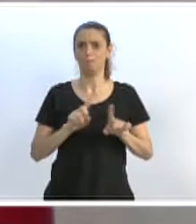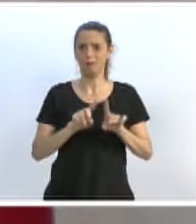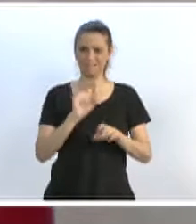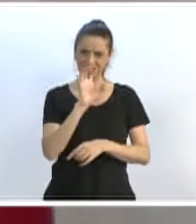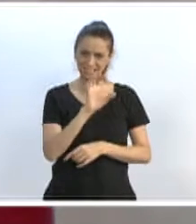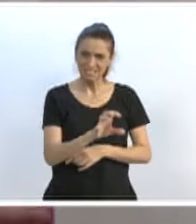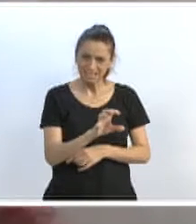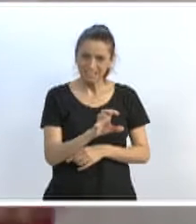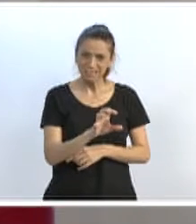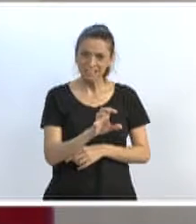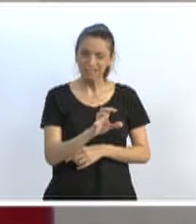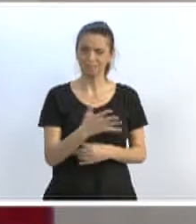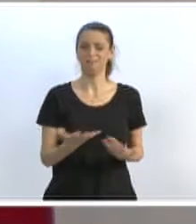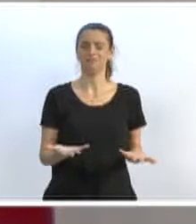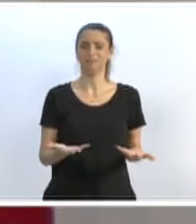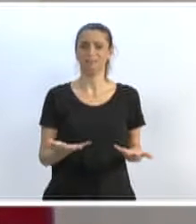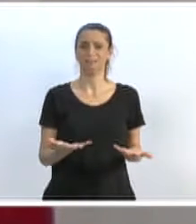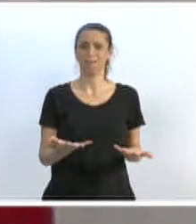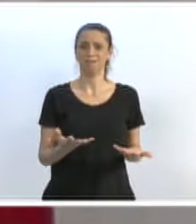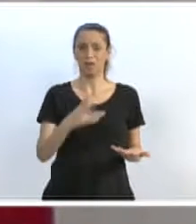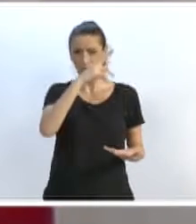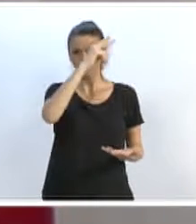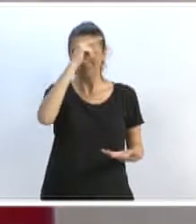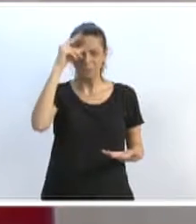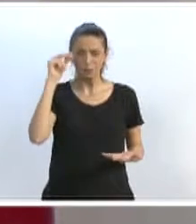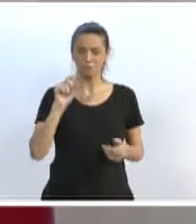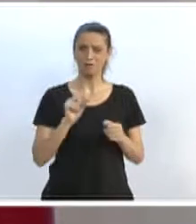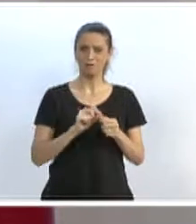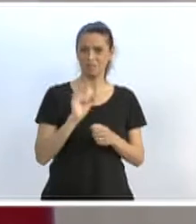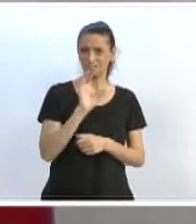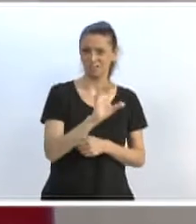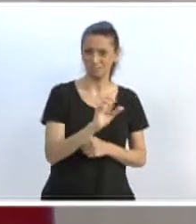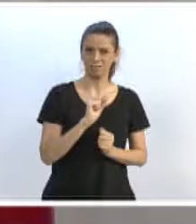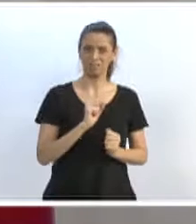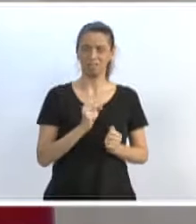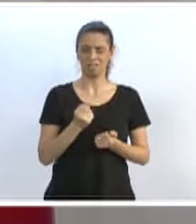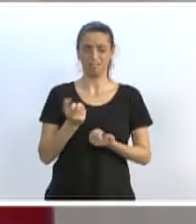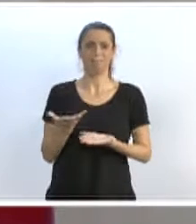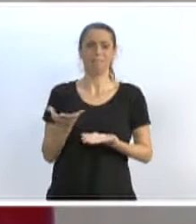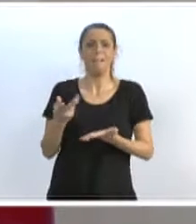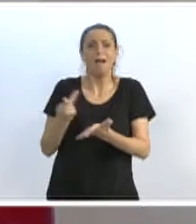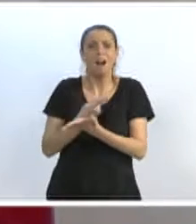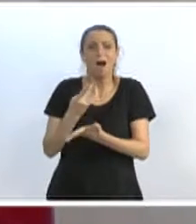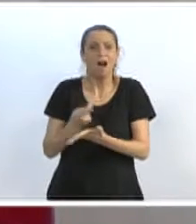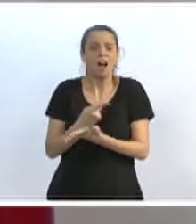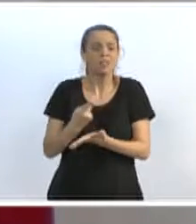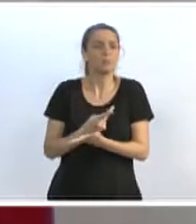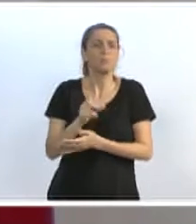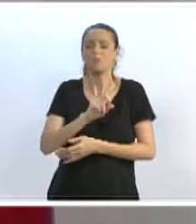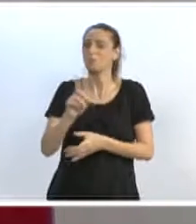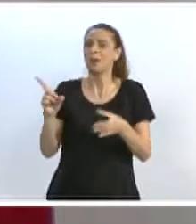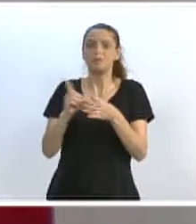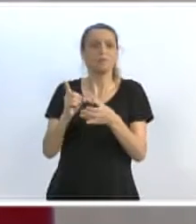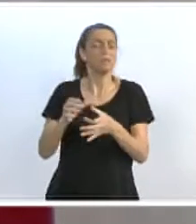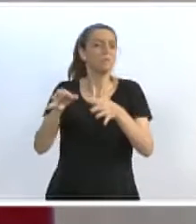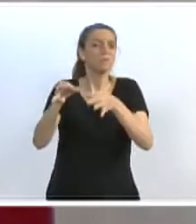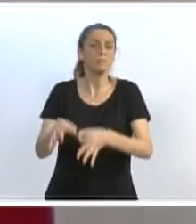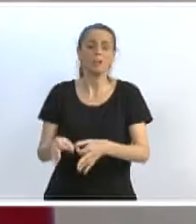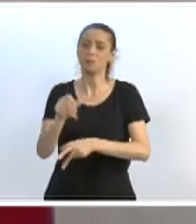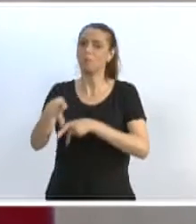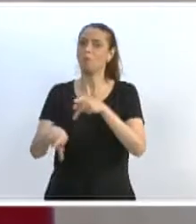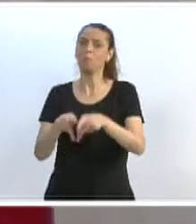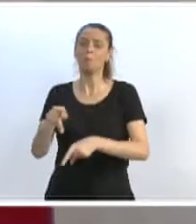está tratando o nosso povo, a nossa gente de Blumenau, não podemos concordar com isso de jeito nenhum, senhoras e